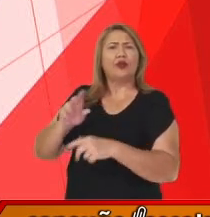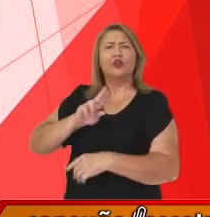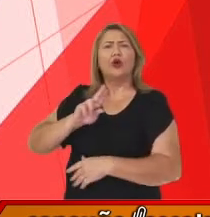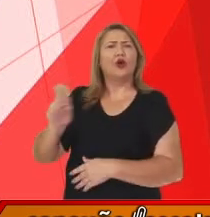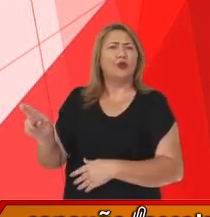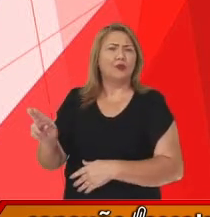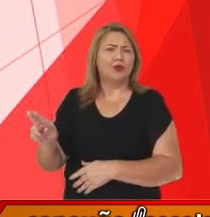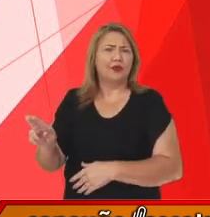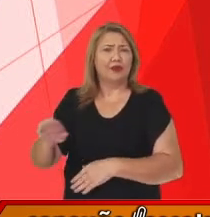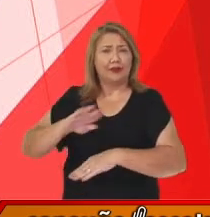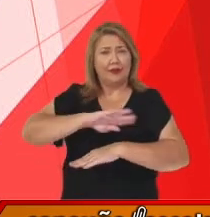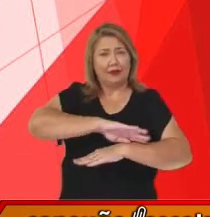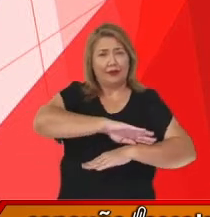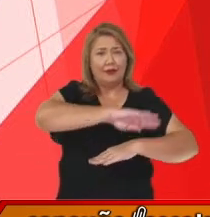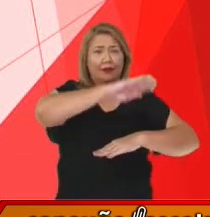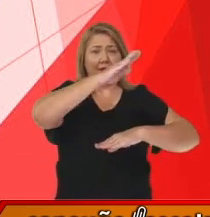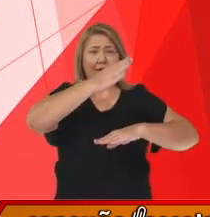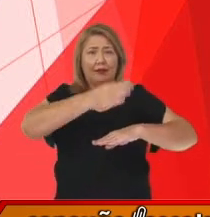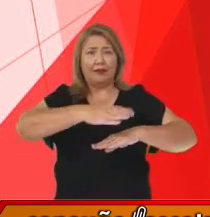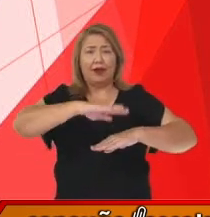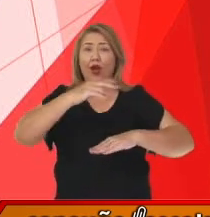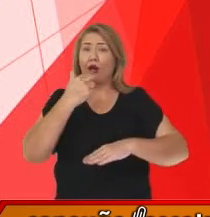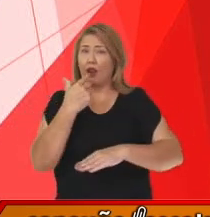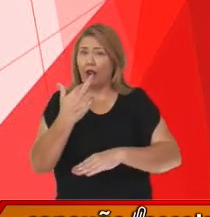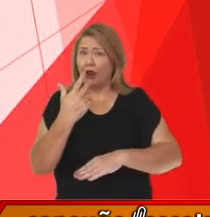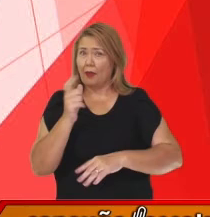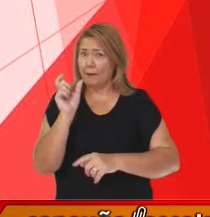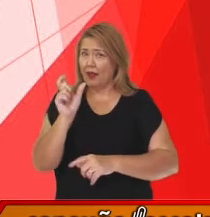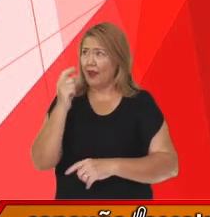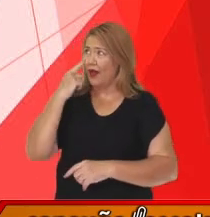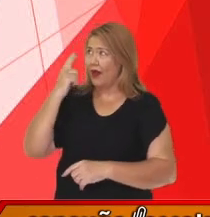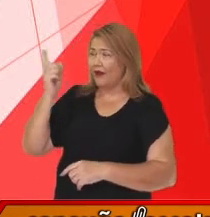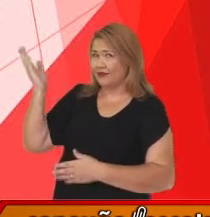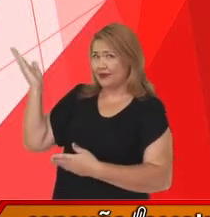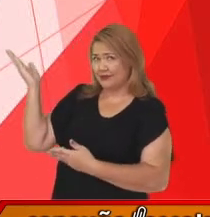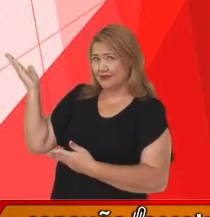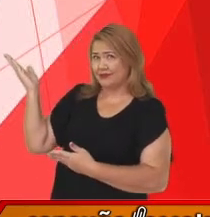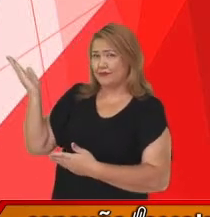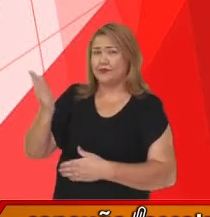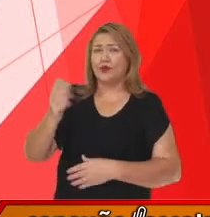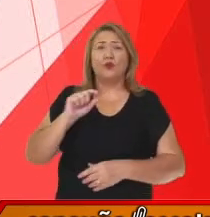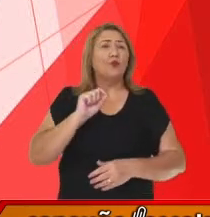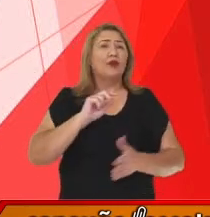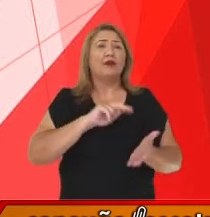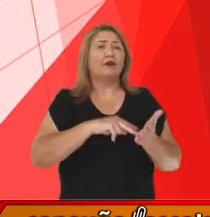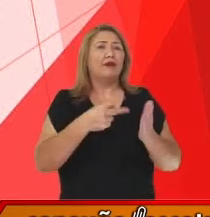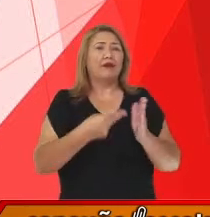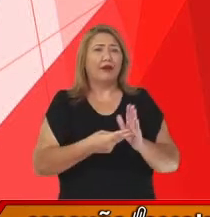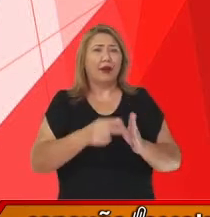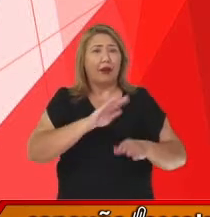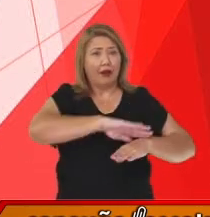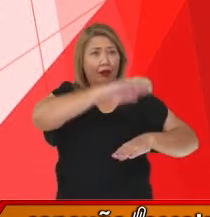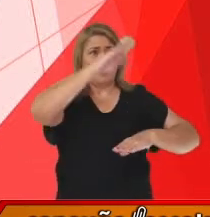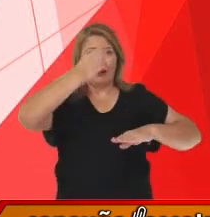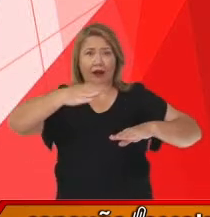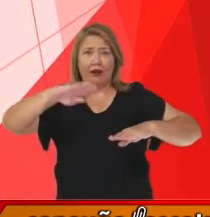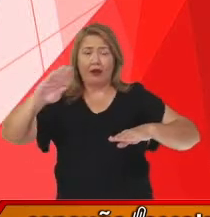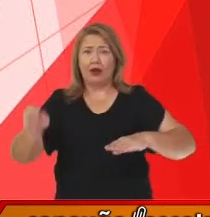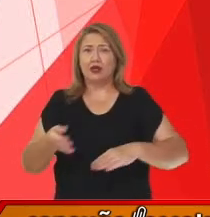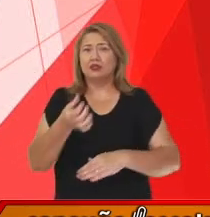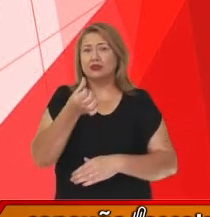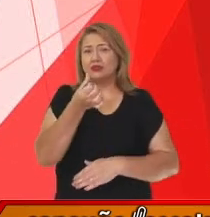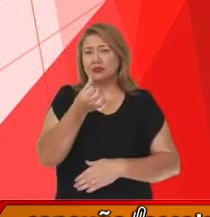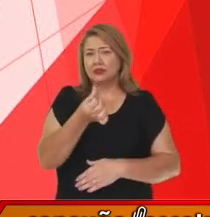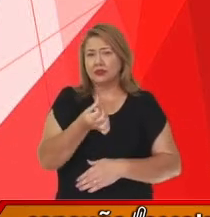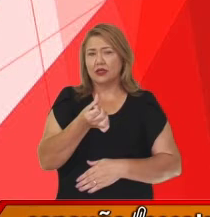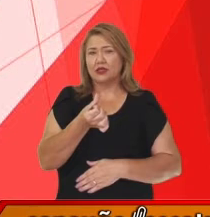granito Tunkasila Sakpi Pará, ou Montanha dos 6 Avós. Era um lugar